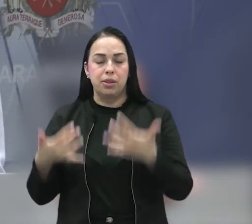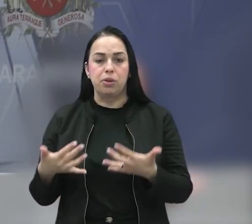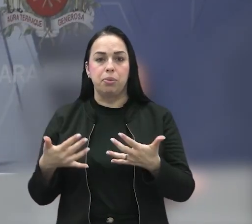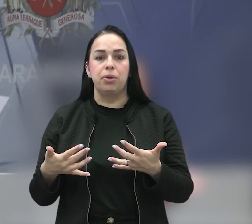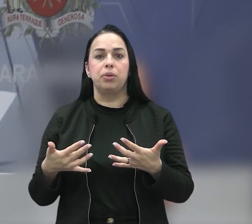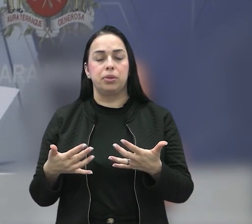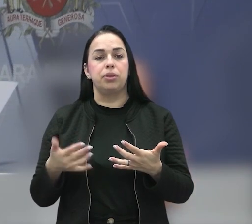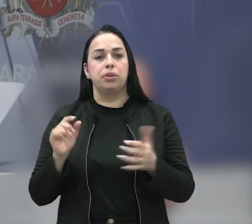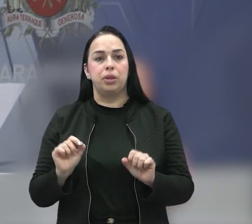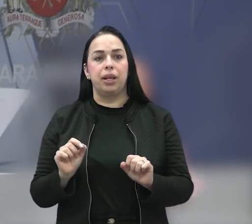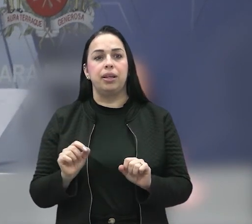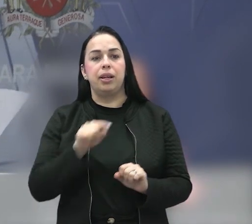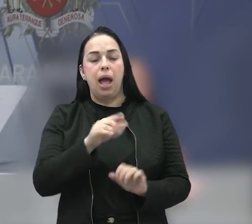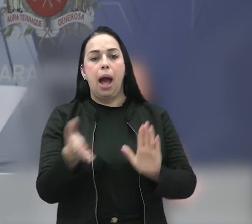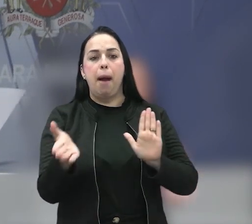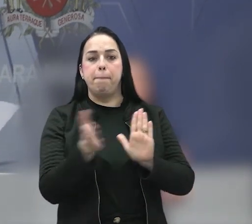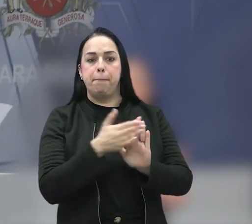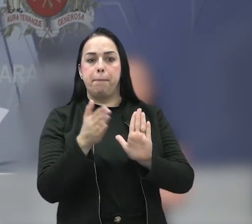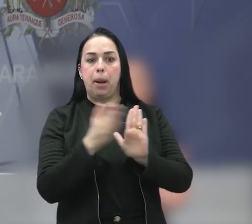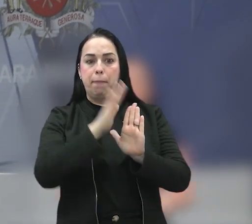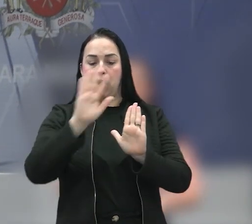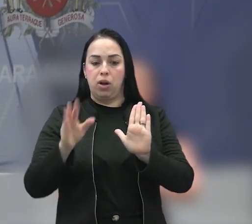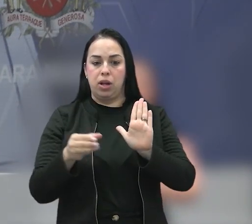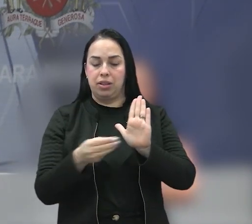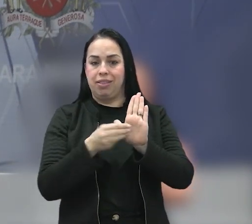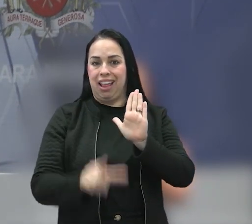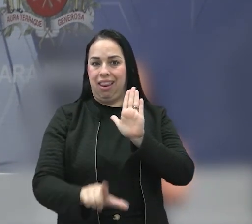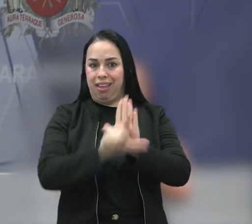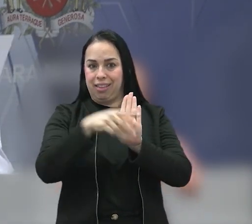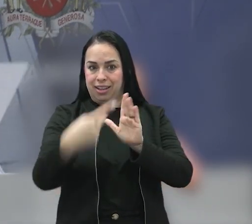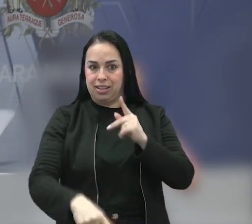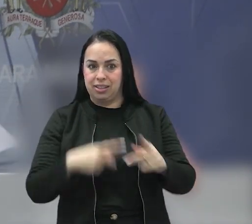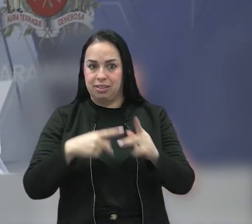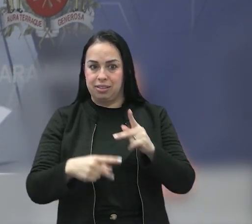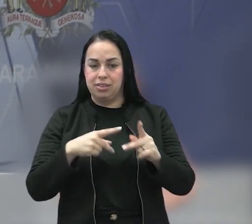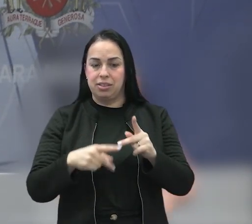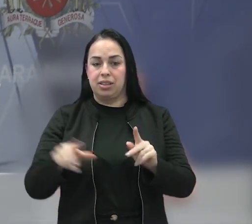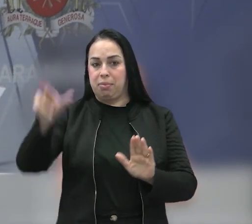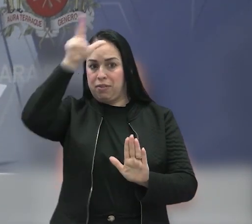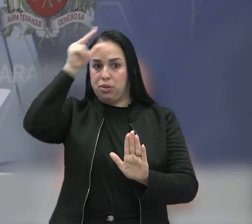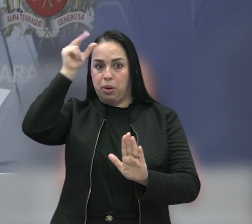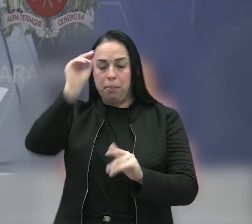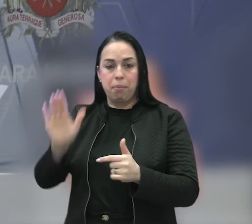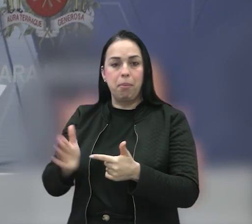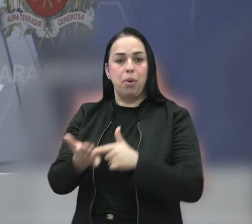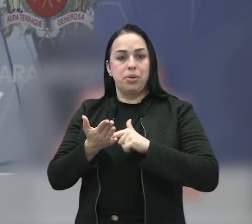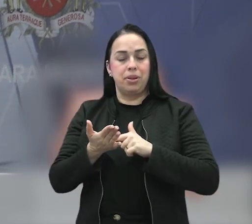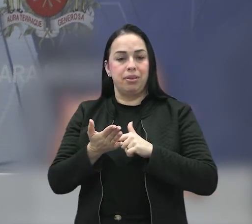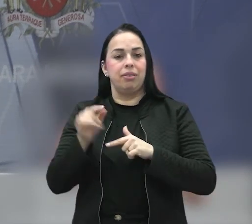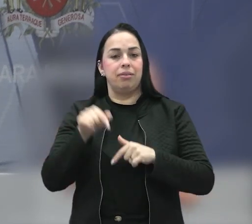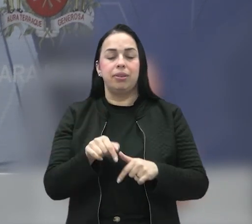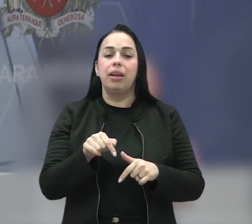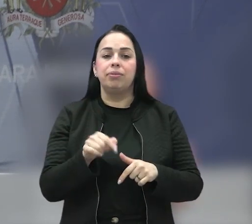sobre a liminar que suspendeu a proposta de emenda à lei orgânica apresentada pela Prefeitura, que